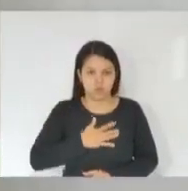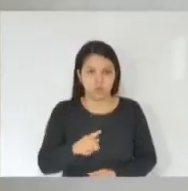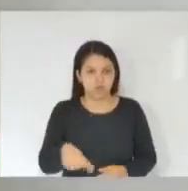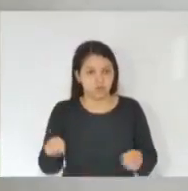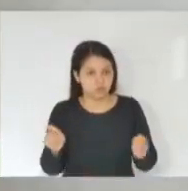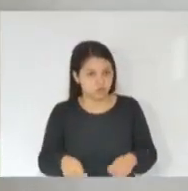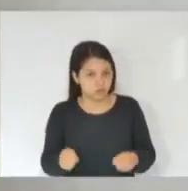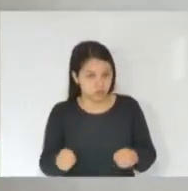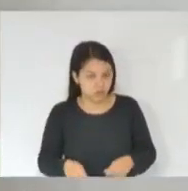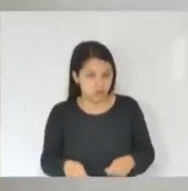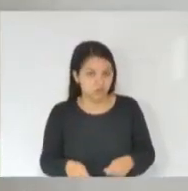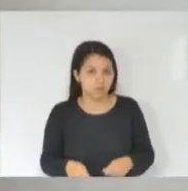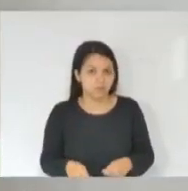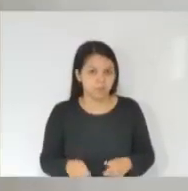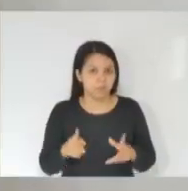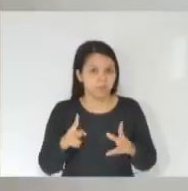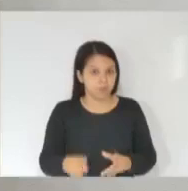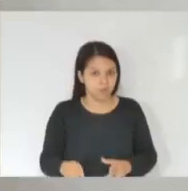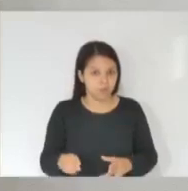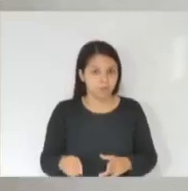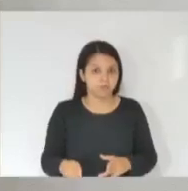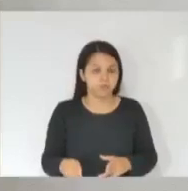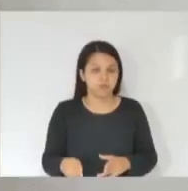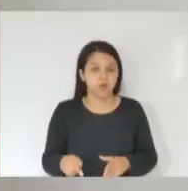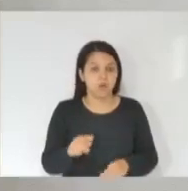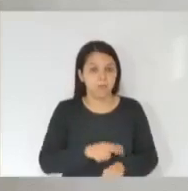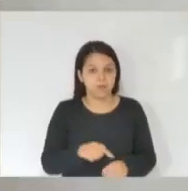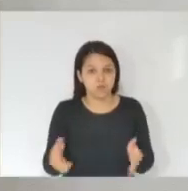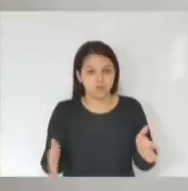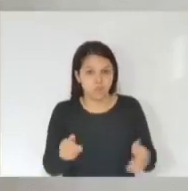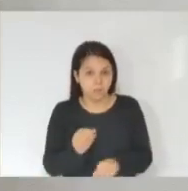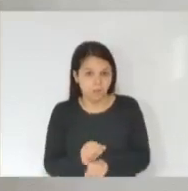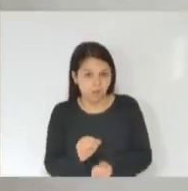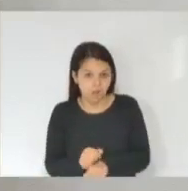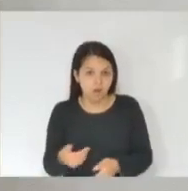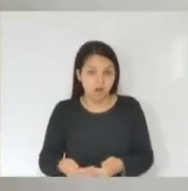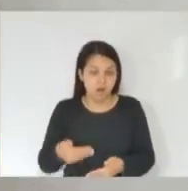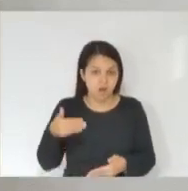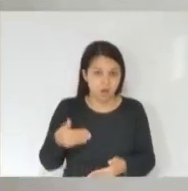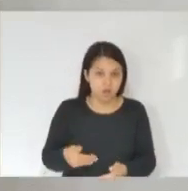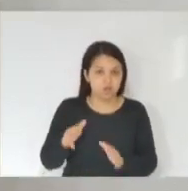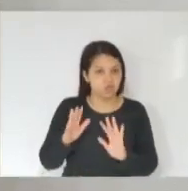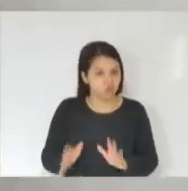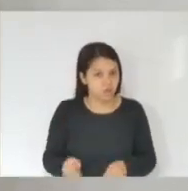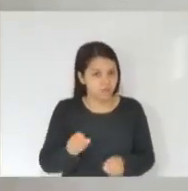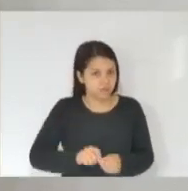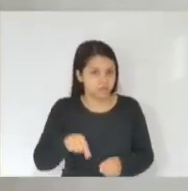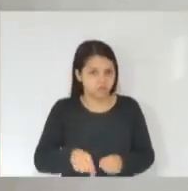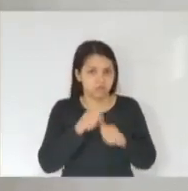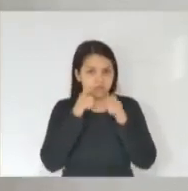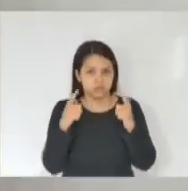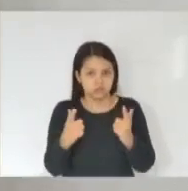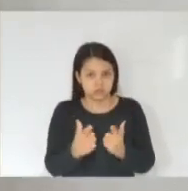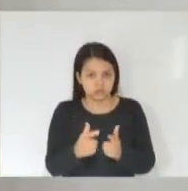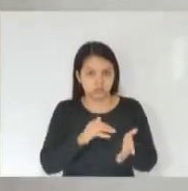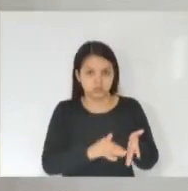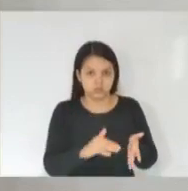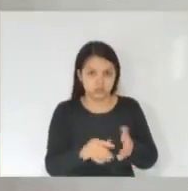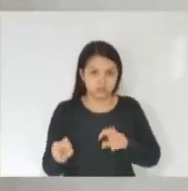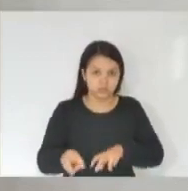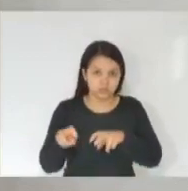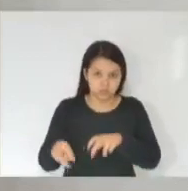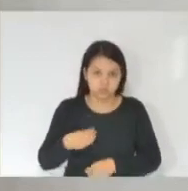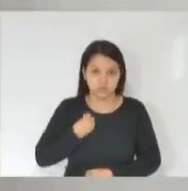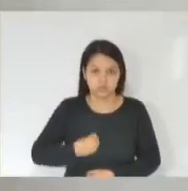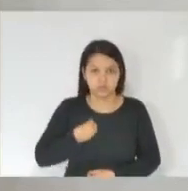como fizemos antes do recesso com vários setores, aqui mesmo nessa casa, com o secretário da Fazenda